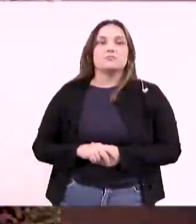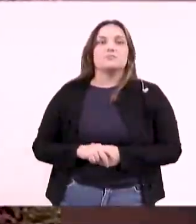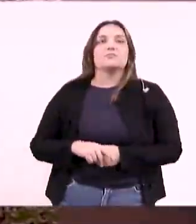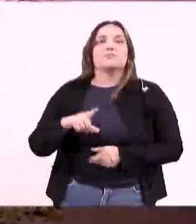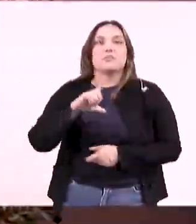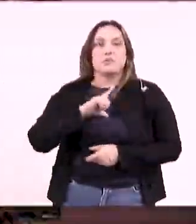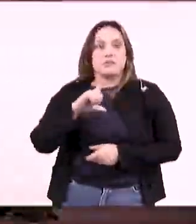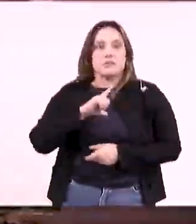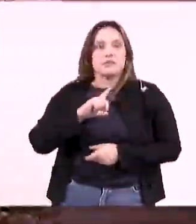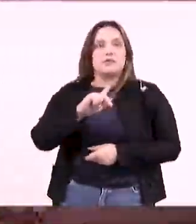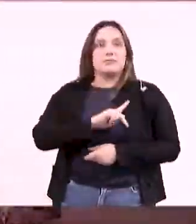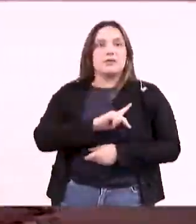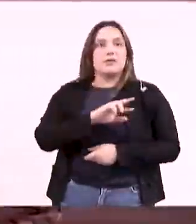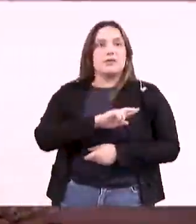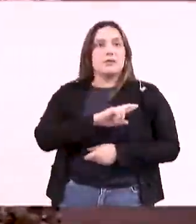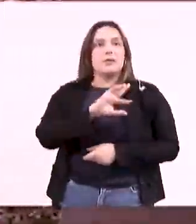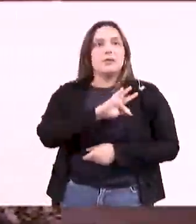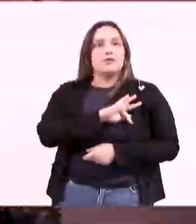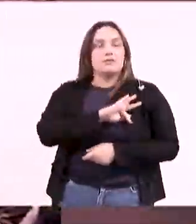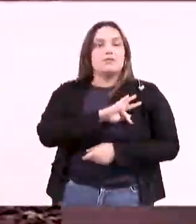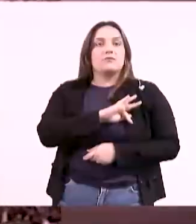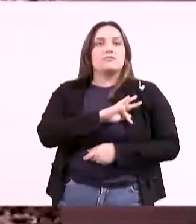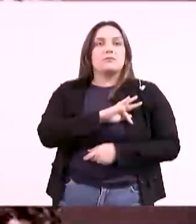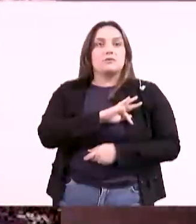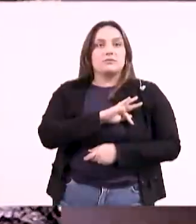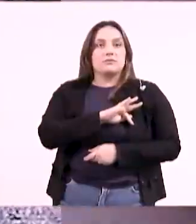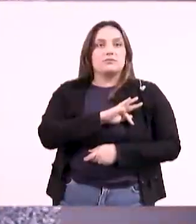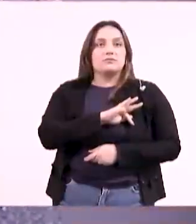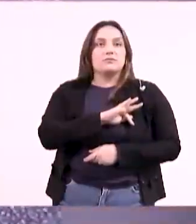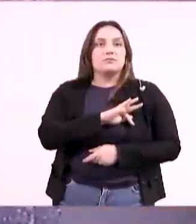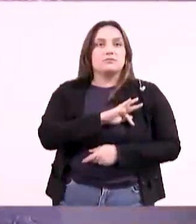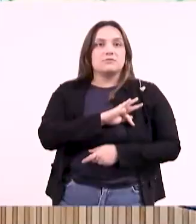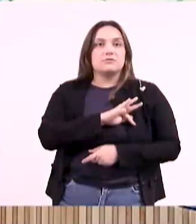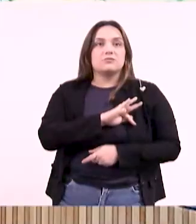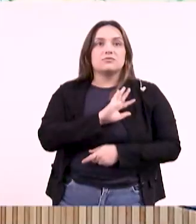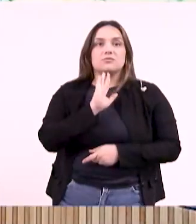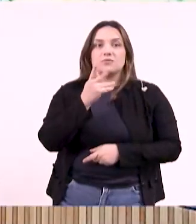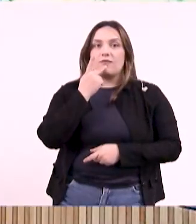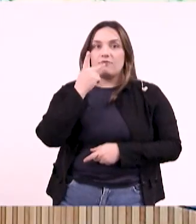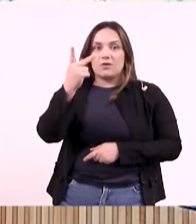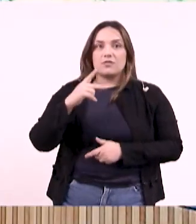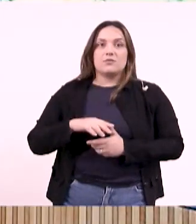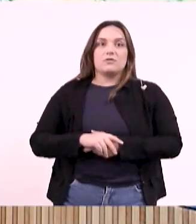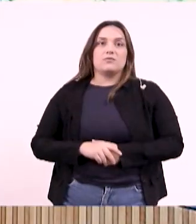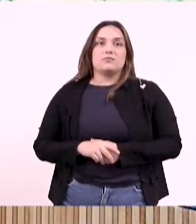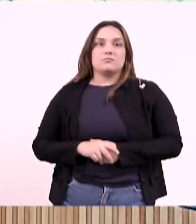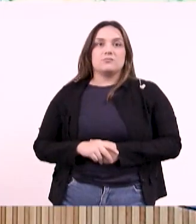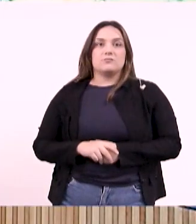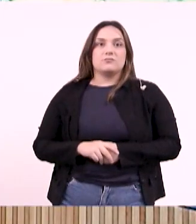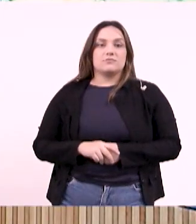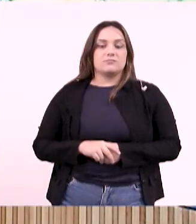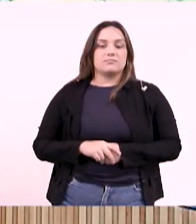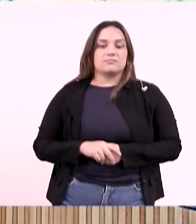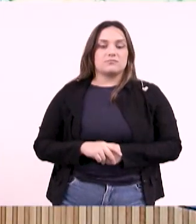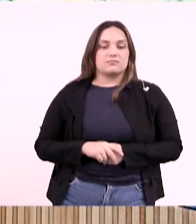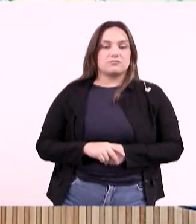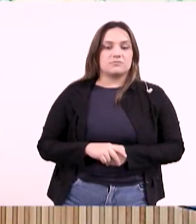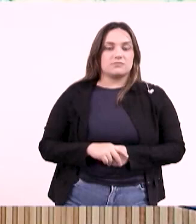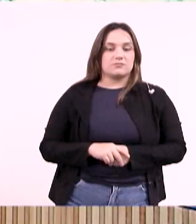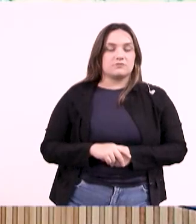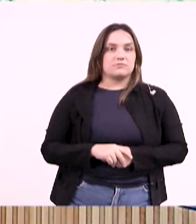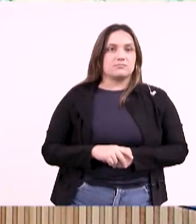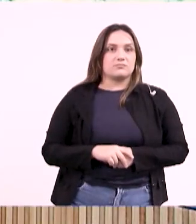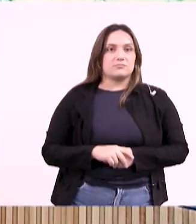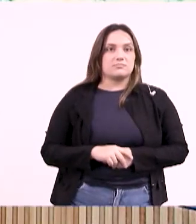Polícia Rodoviária Federal. A Polícia Rodoviária Federal, ela diz o seguinte aqui na nota, deixa eu só recuperar aqui esse